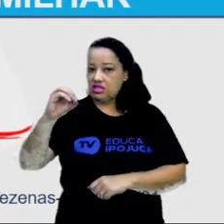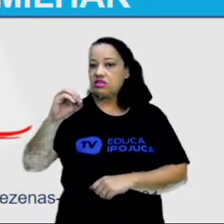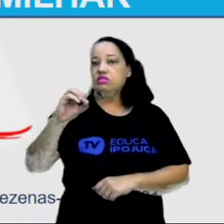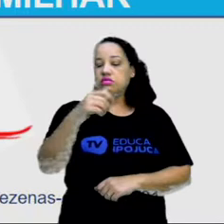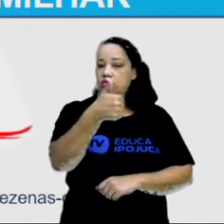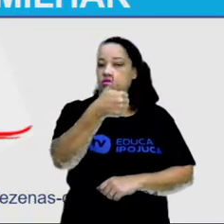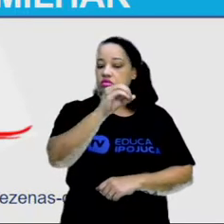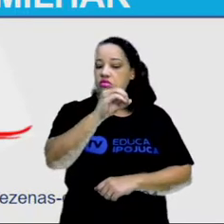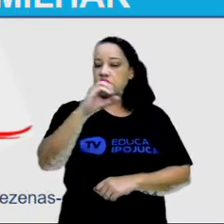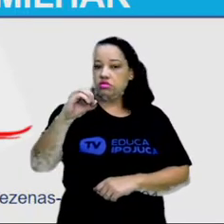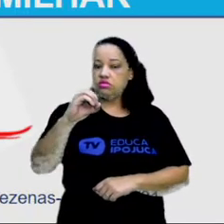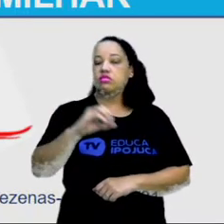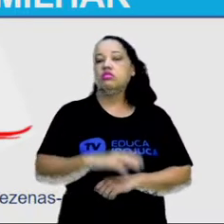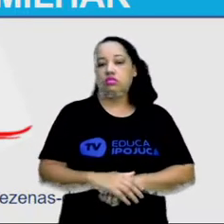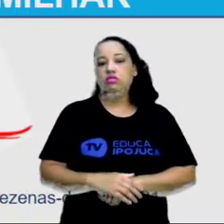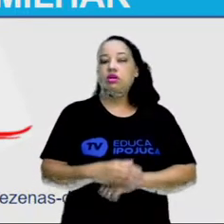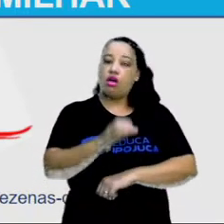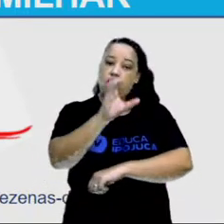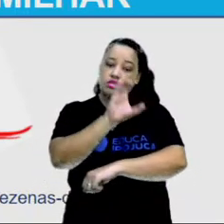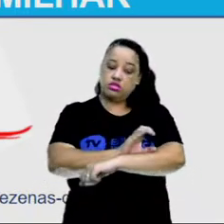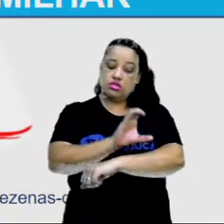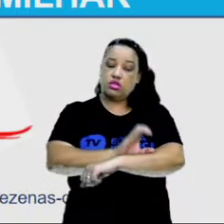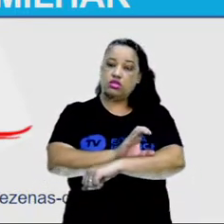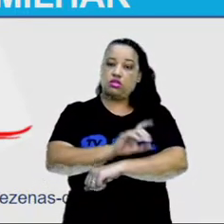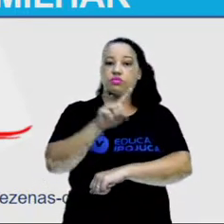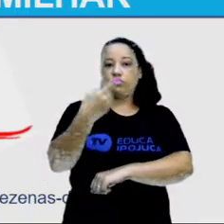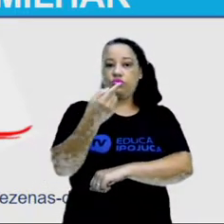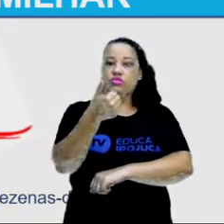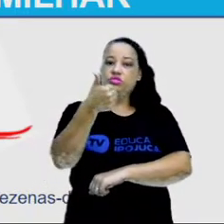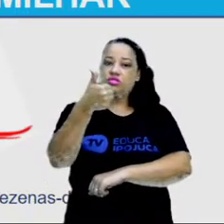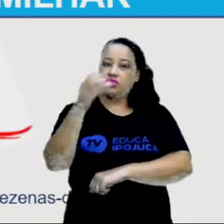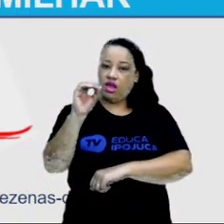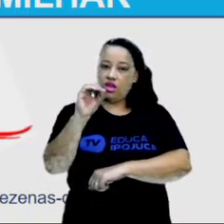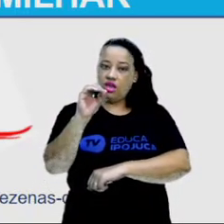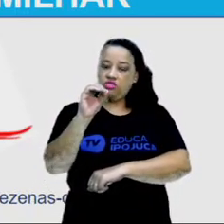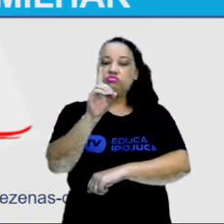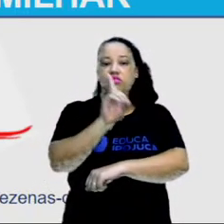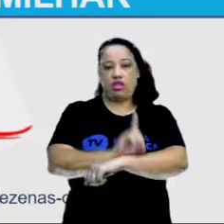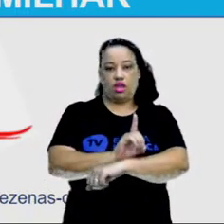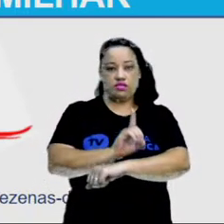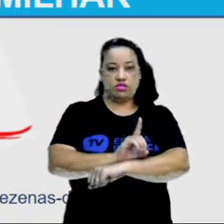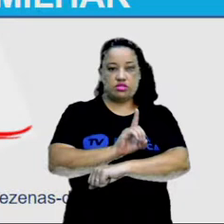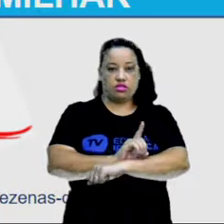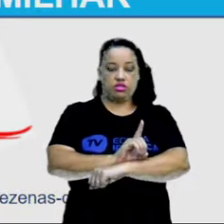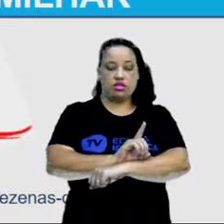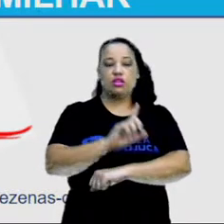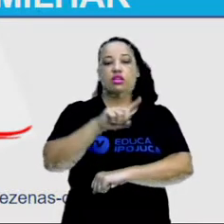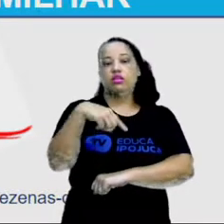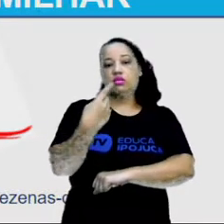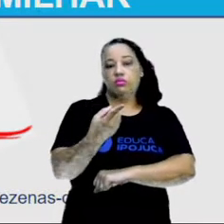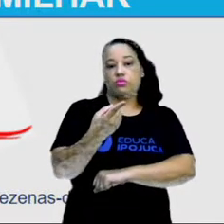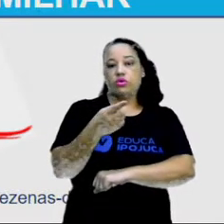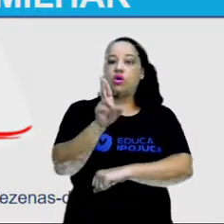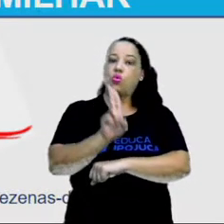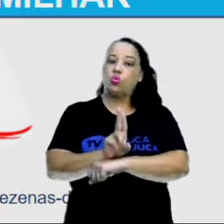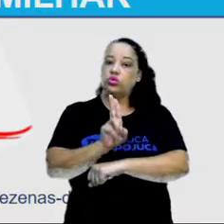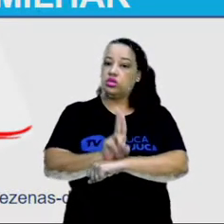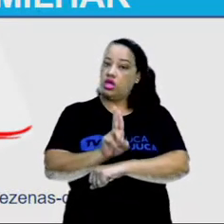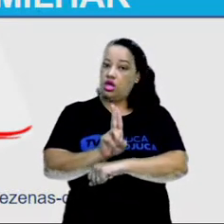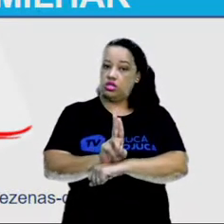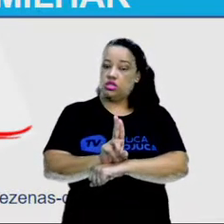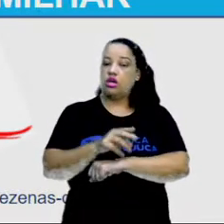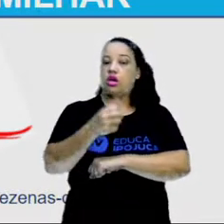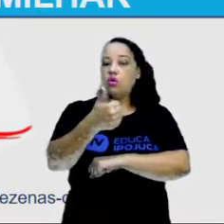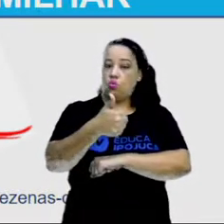centena. Na próxima, em seguida, 10, que é igual ao quê? A uma dezena. E na unidade, que